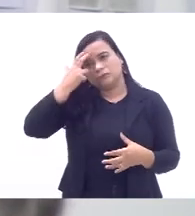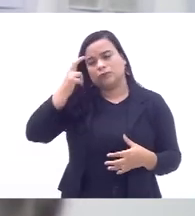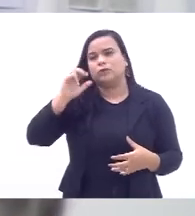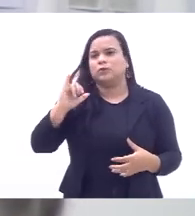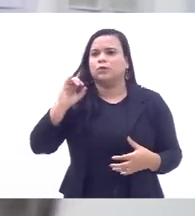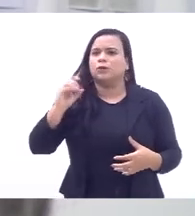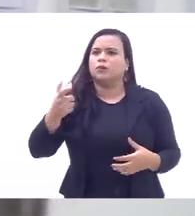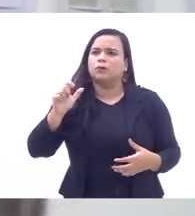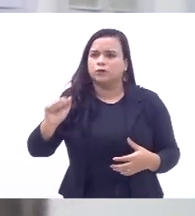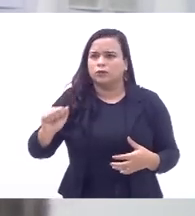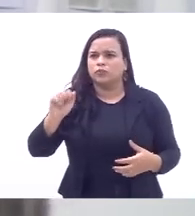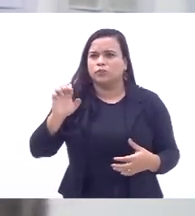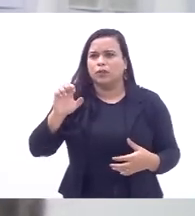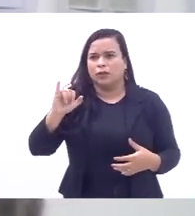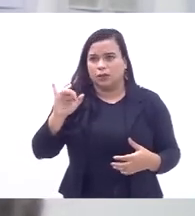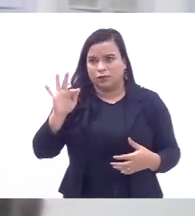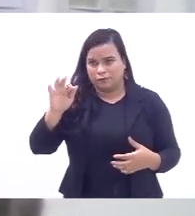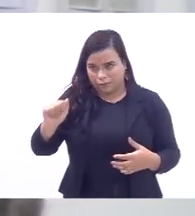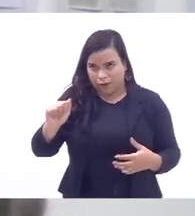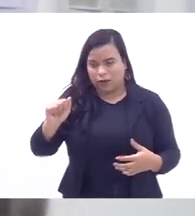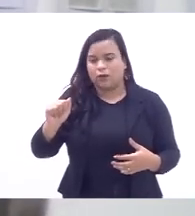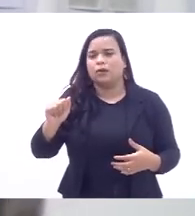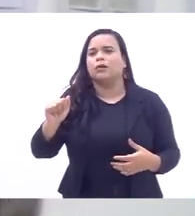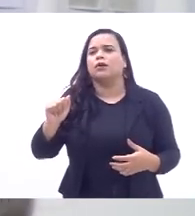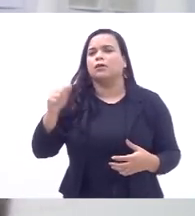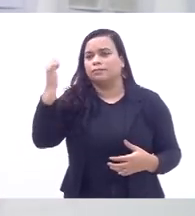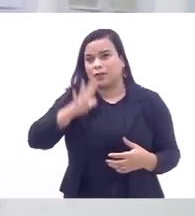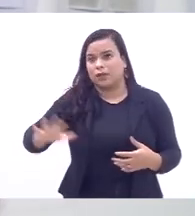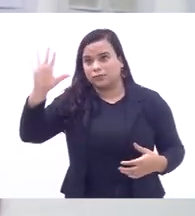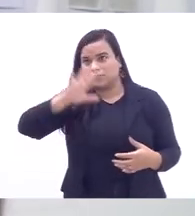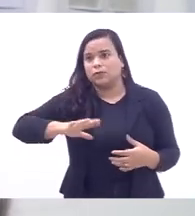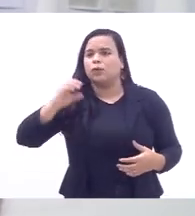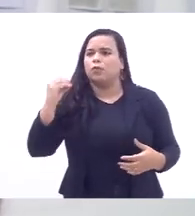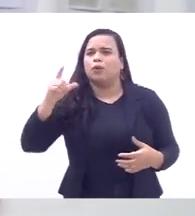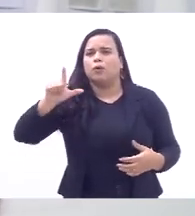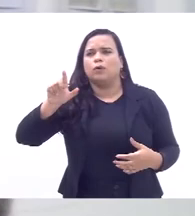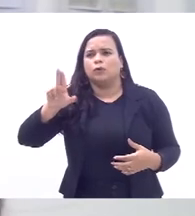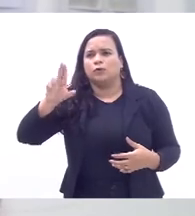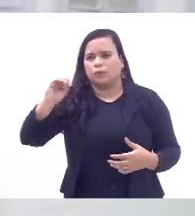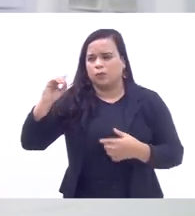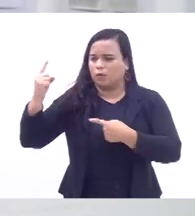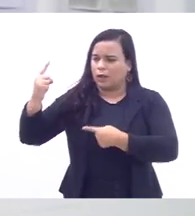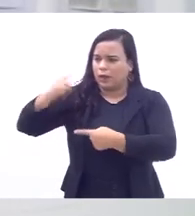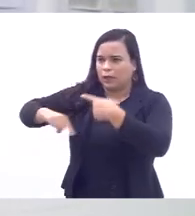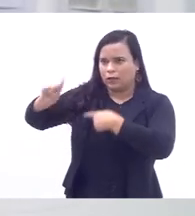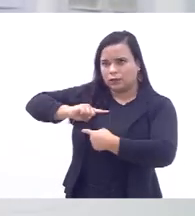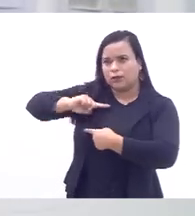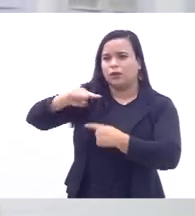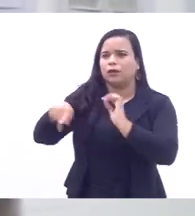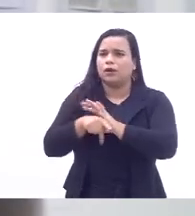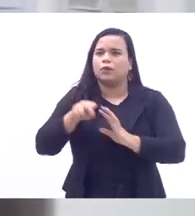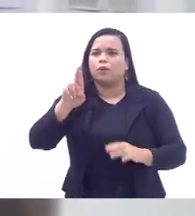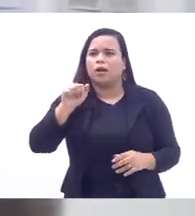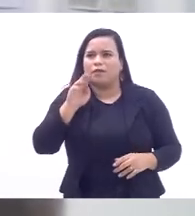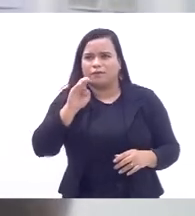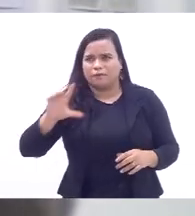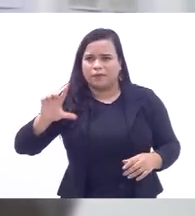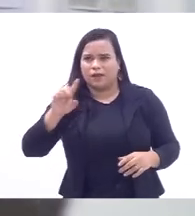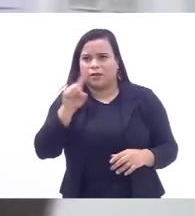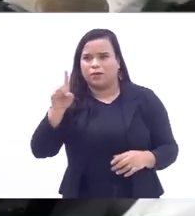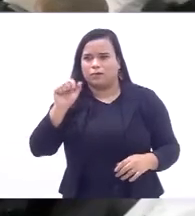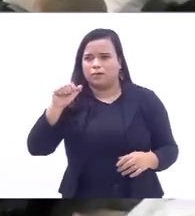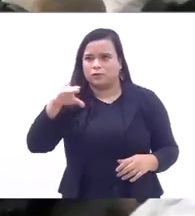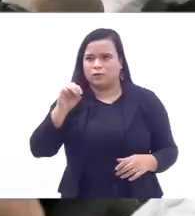Oxa e Ifá no Brasil, né, Oluô, herdeiro de Rafael Zamora. Rafael Zamora.